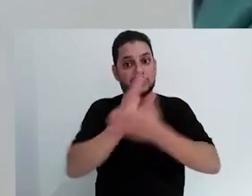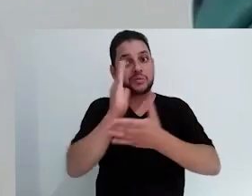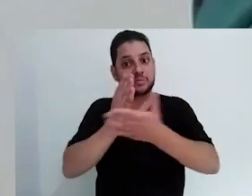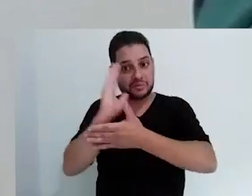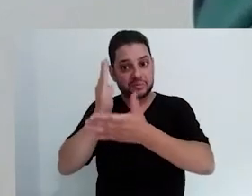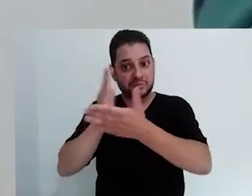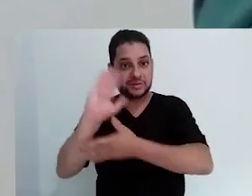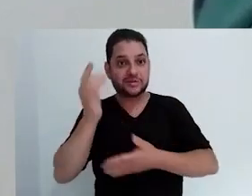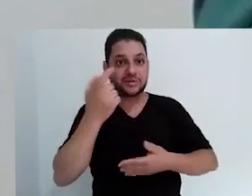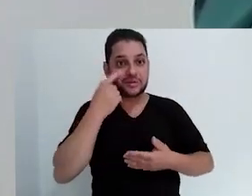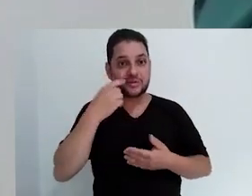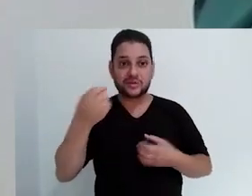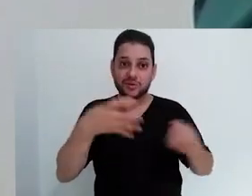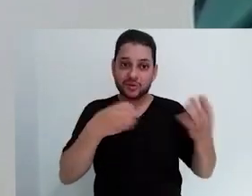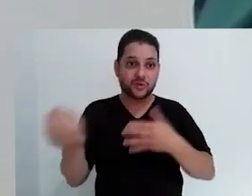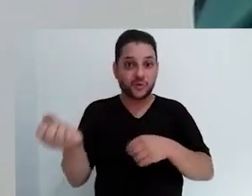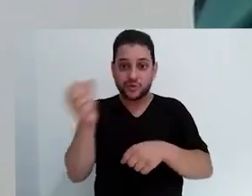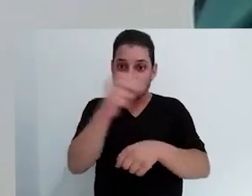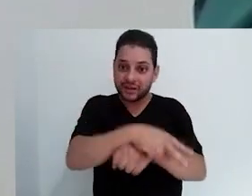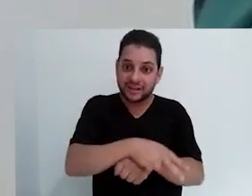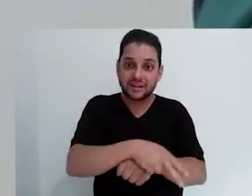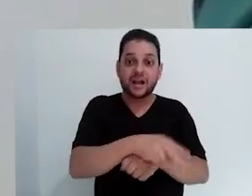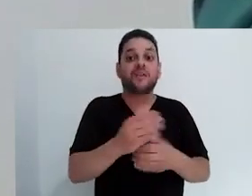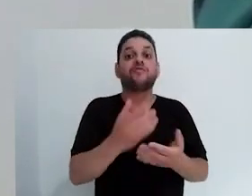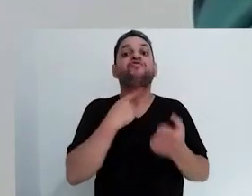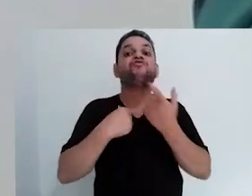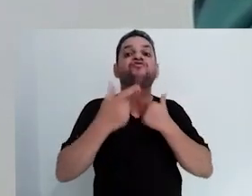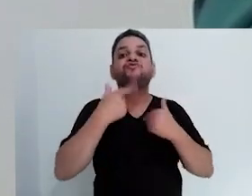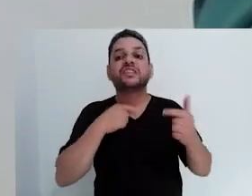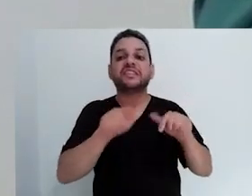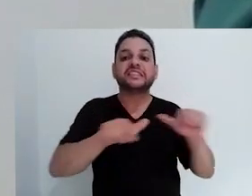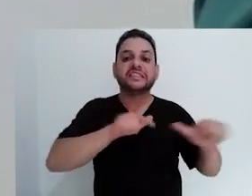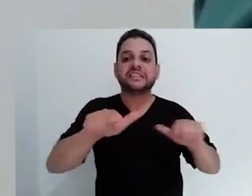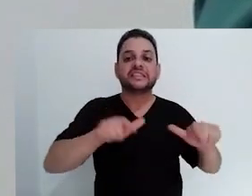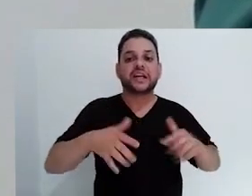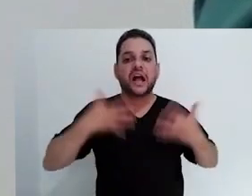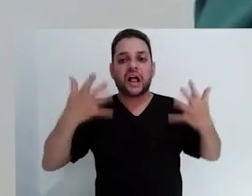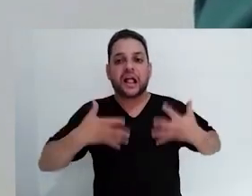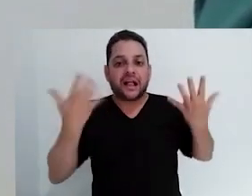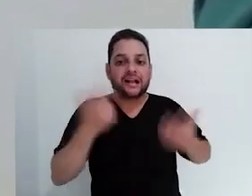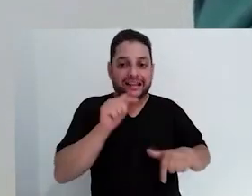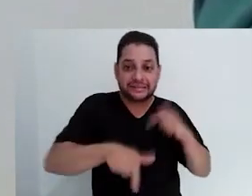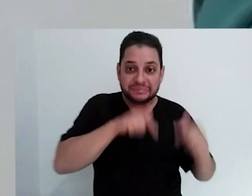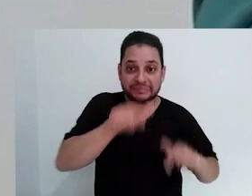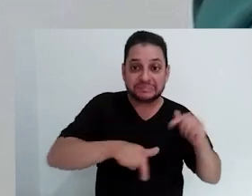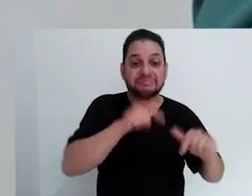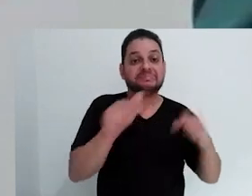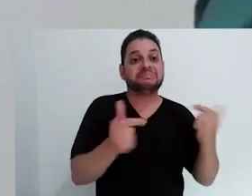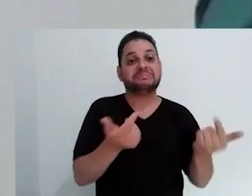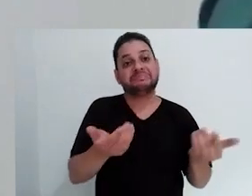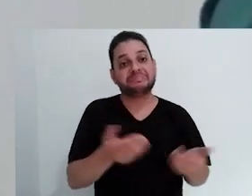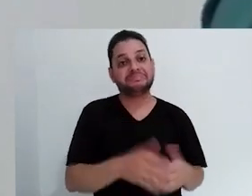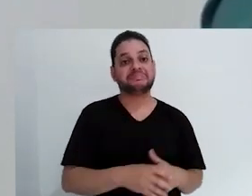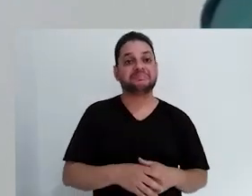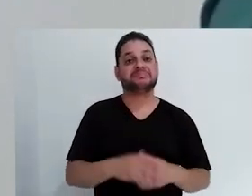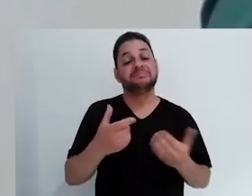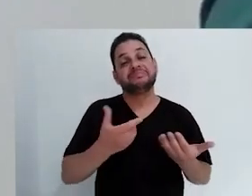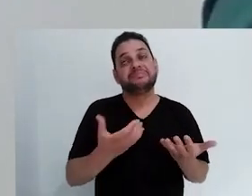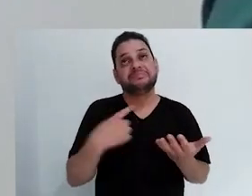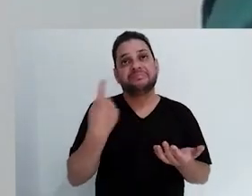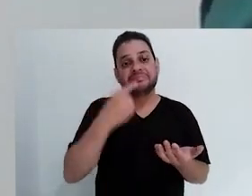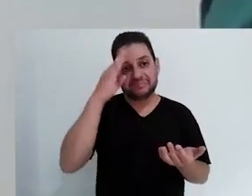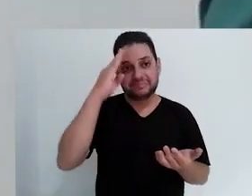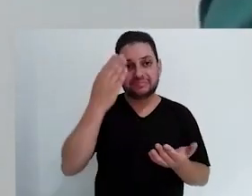está entrando, gente com vontade de trabalhar, com gás para trabalhar, e que a gente acredita que vai ter